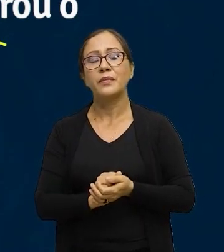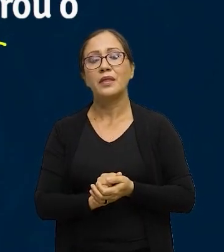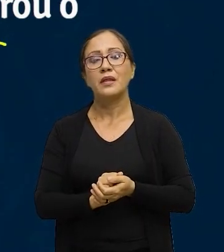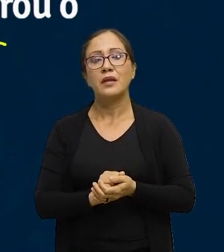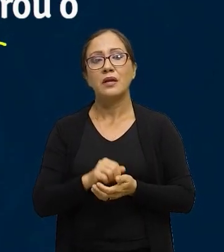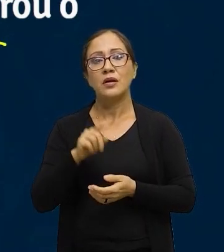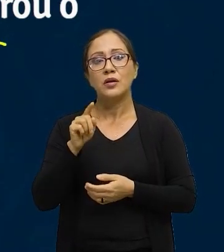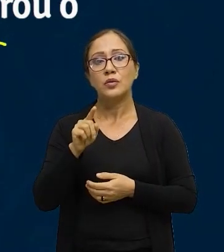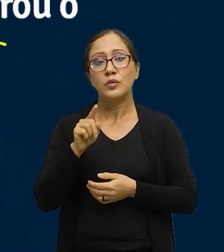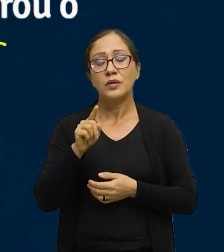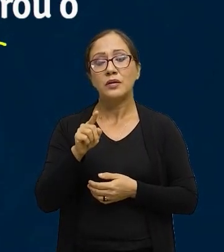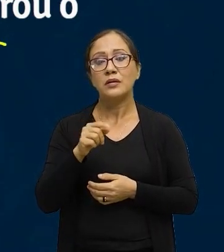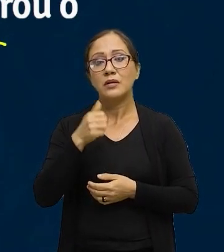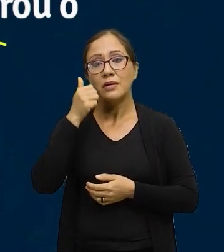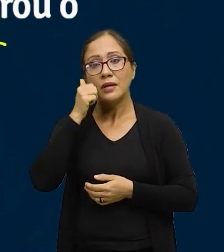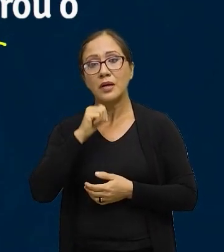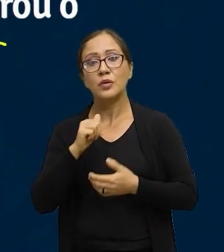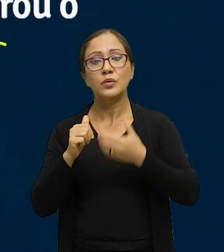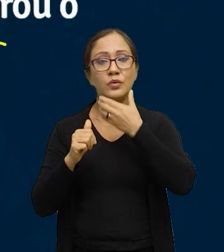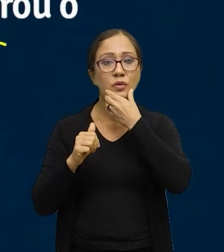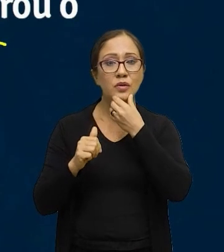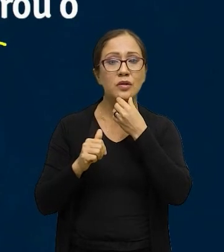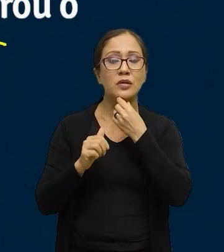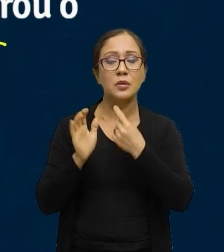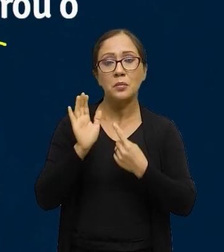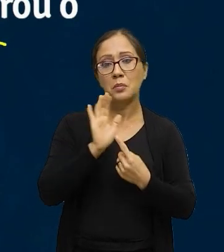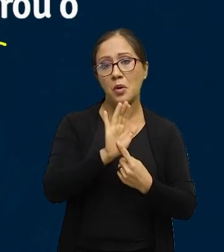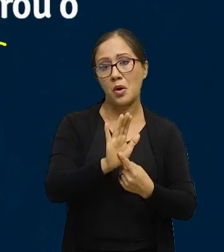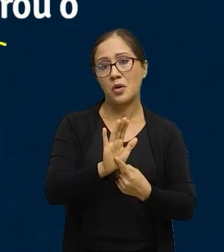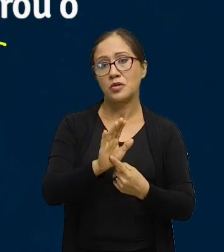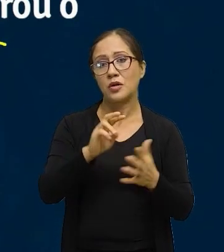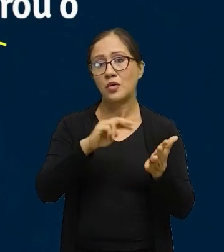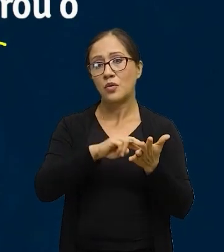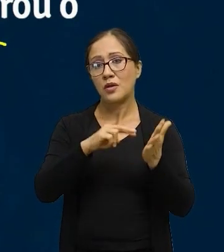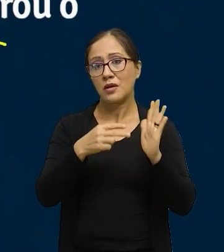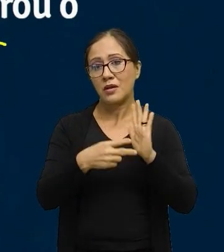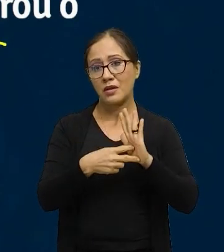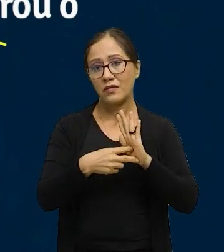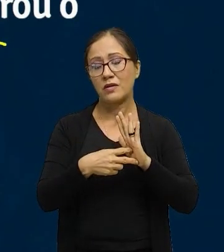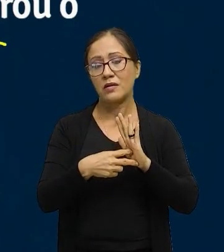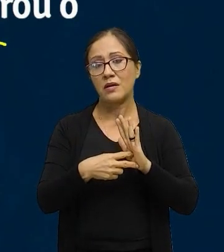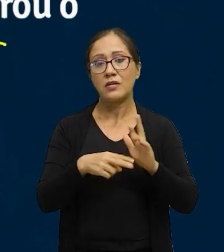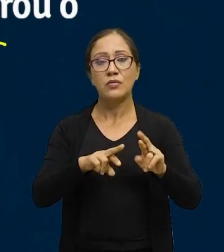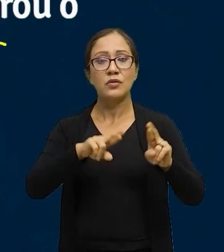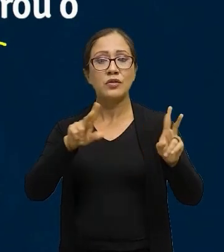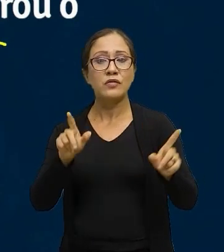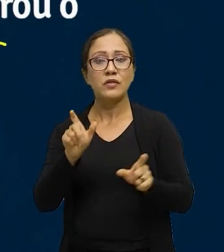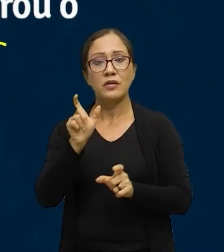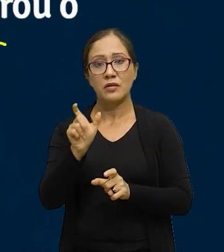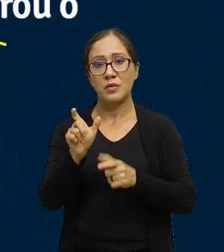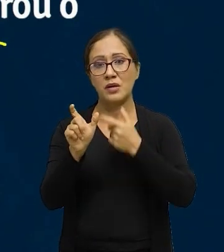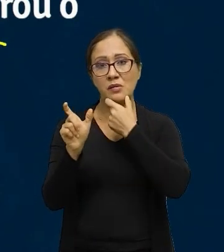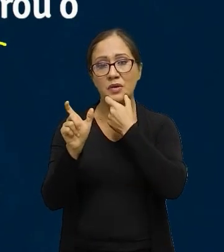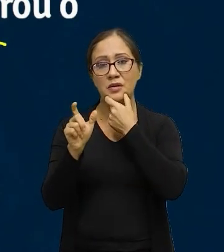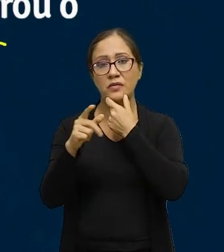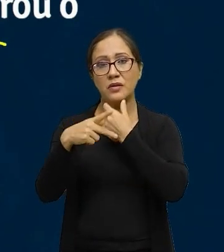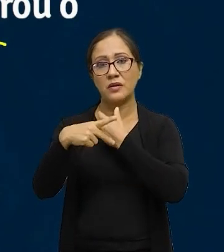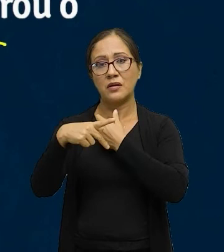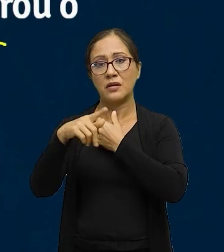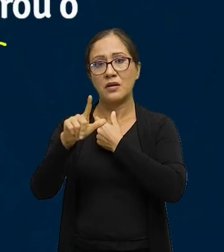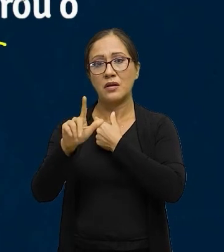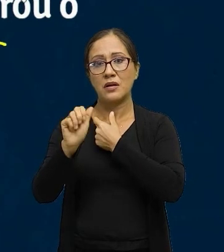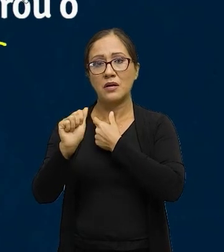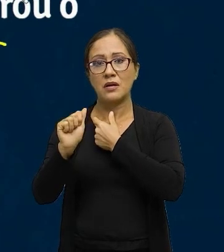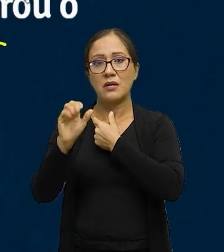e o garoto, eles dão um sentido diferente para a palavra place. Ele fala do braço,